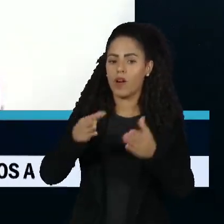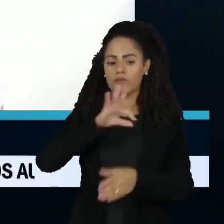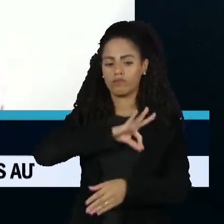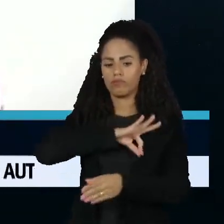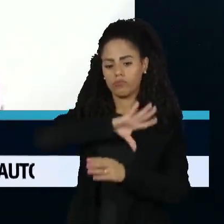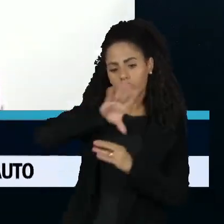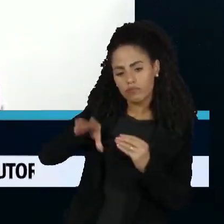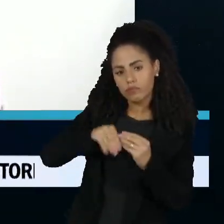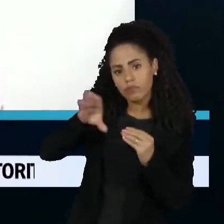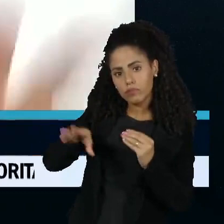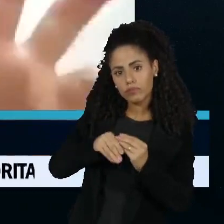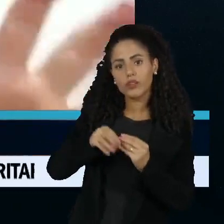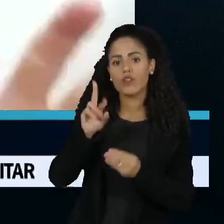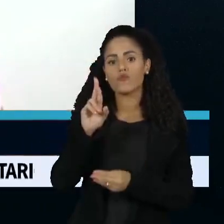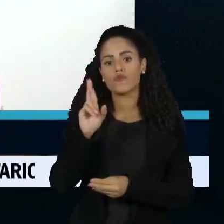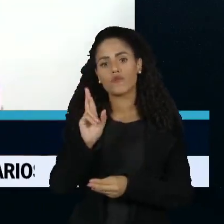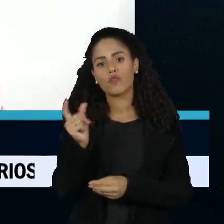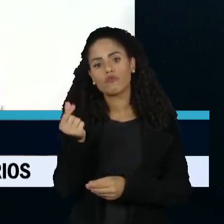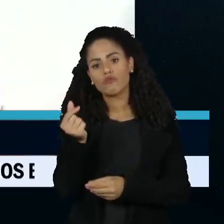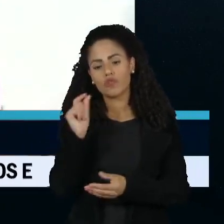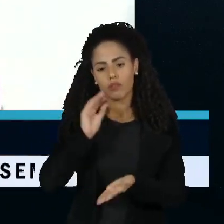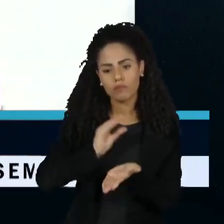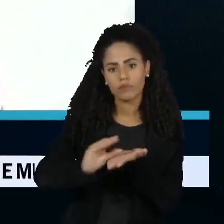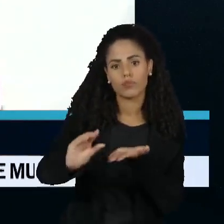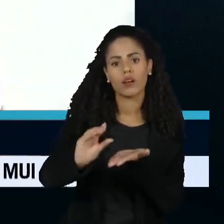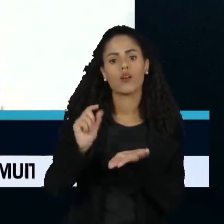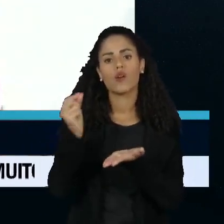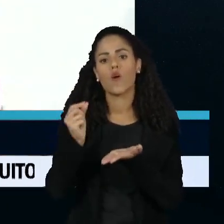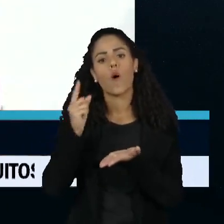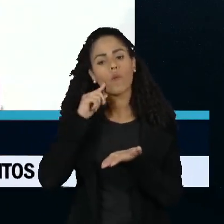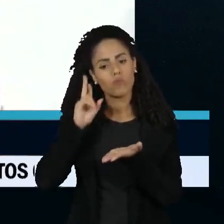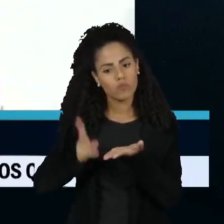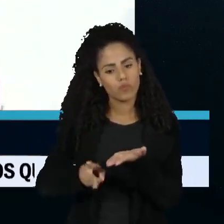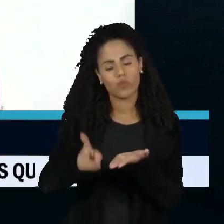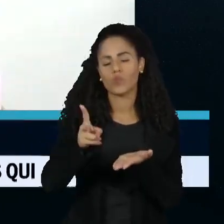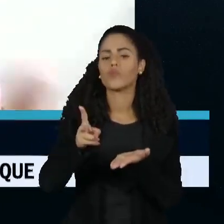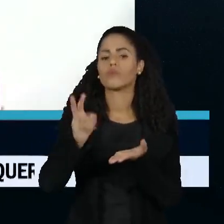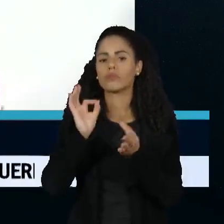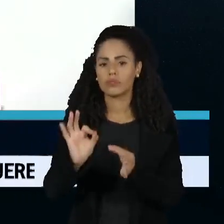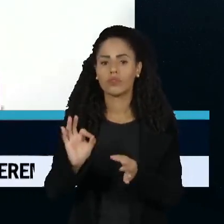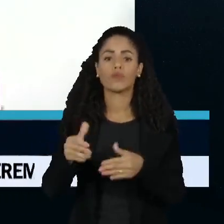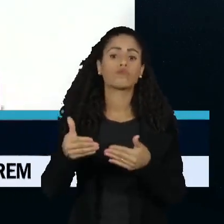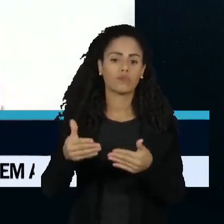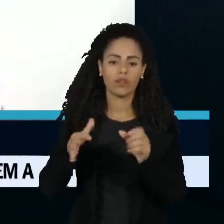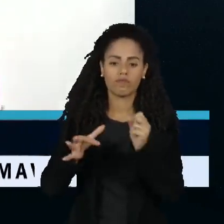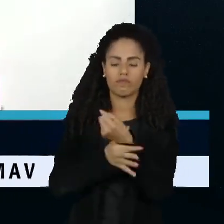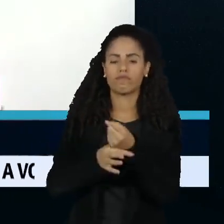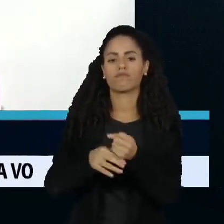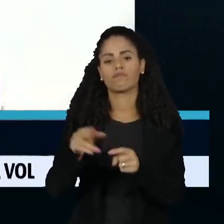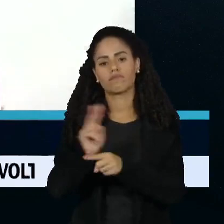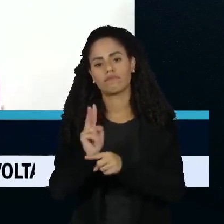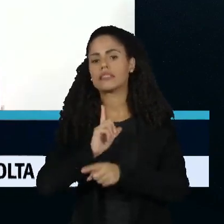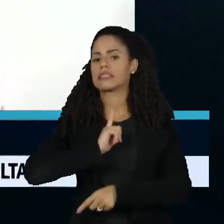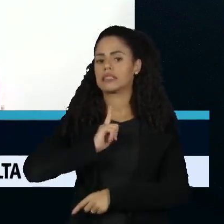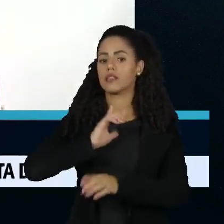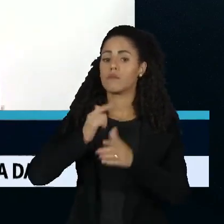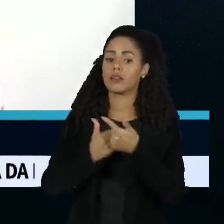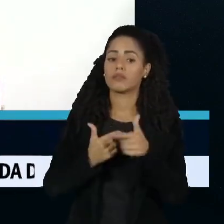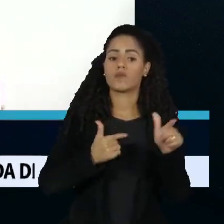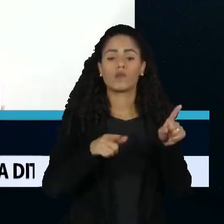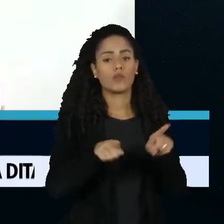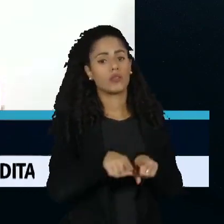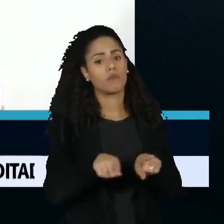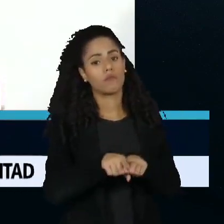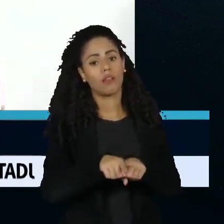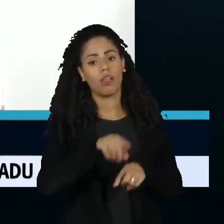rentabilidade, Tesouro Direto é uma renda fixa. Porém, então, ele dá essa segurança. Por outro lado, o rendimento